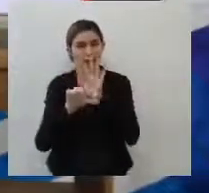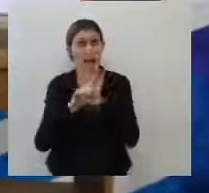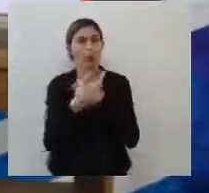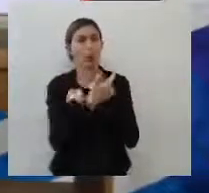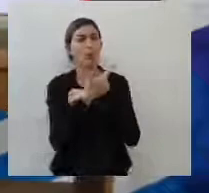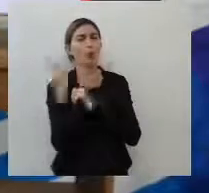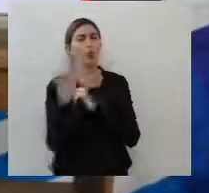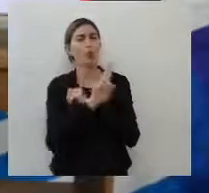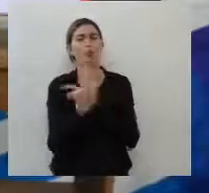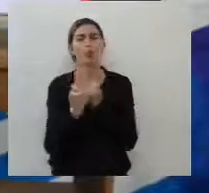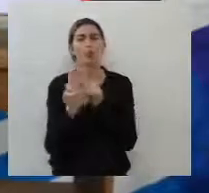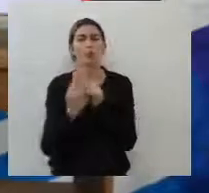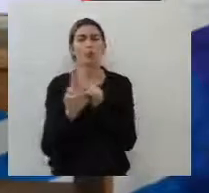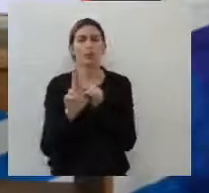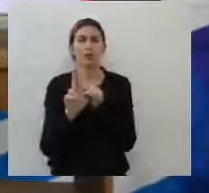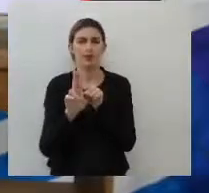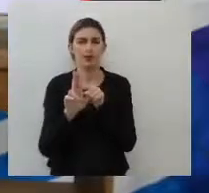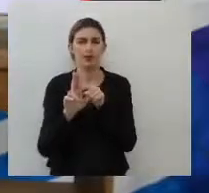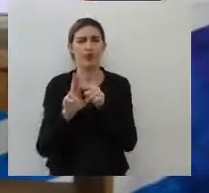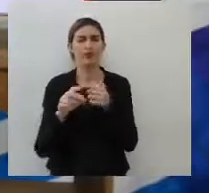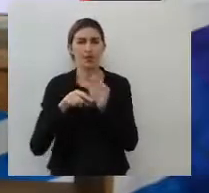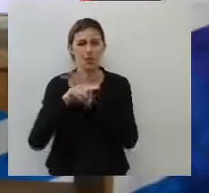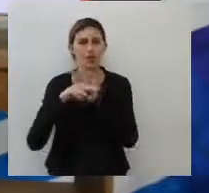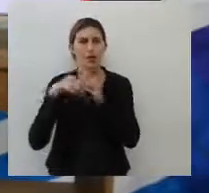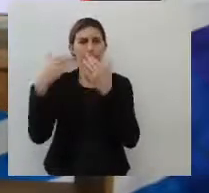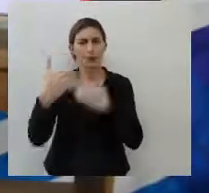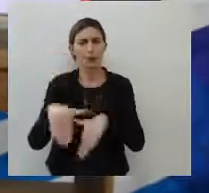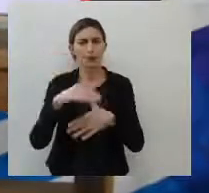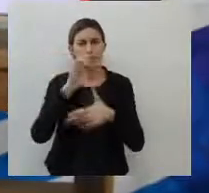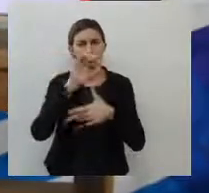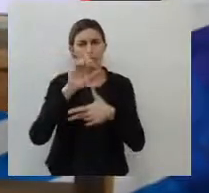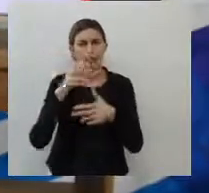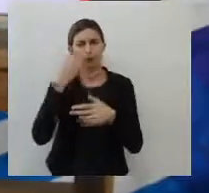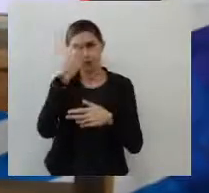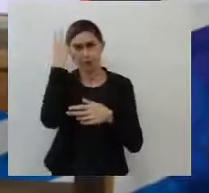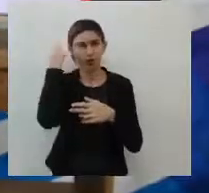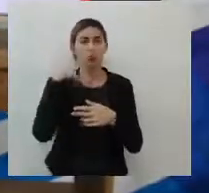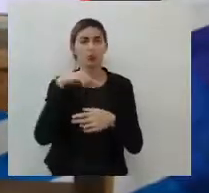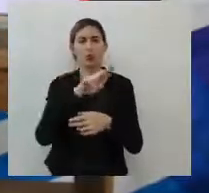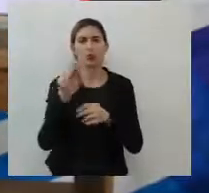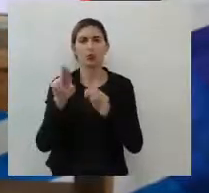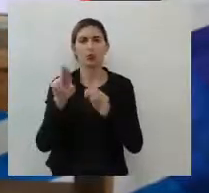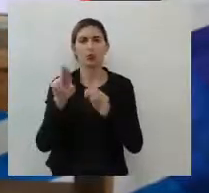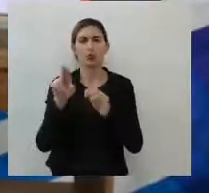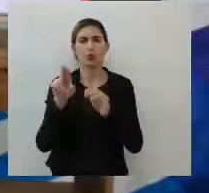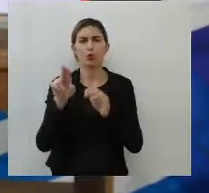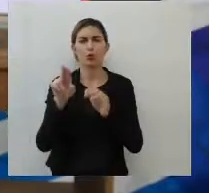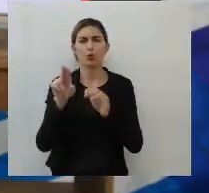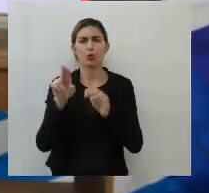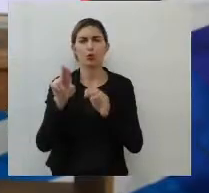outro nome em exames de vestibular. Ela recebe o nome de Lei